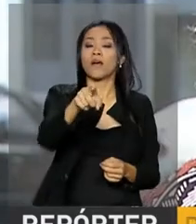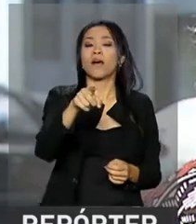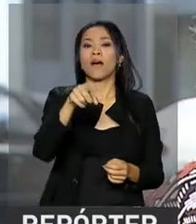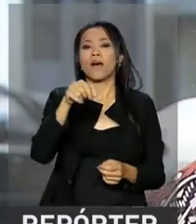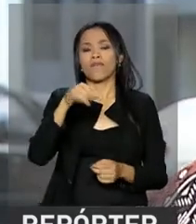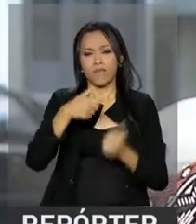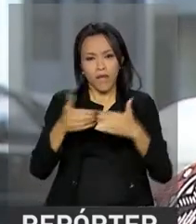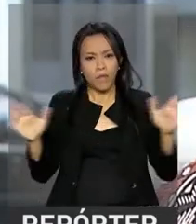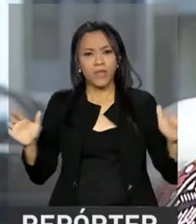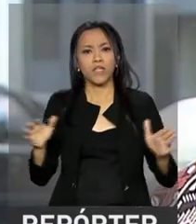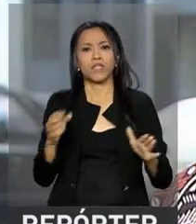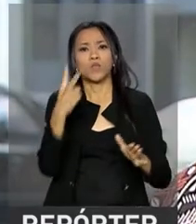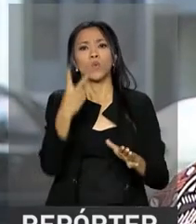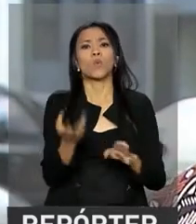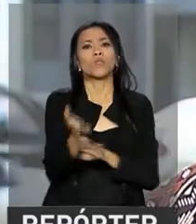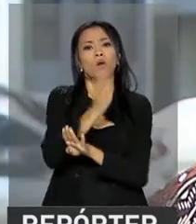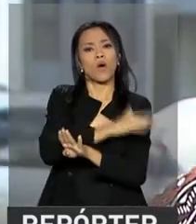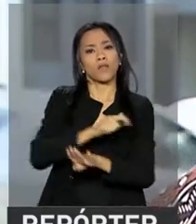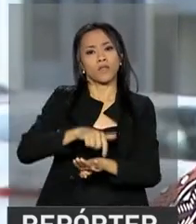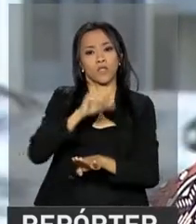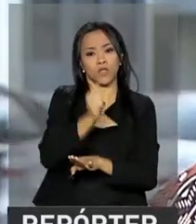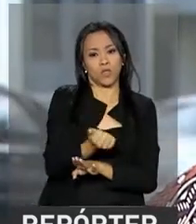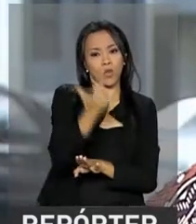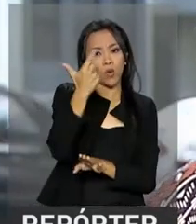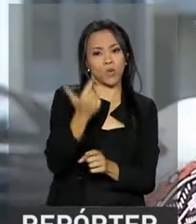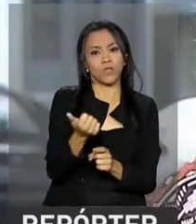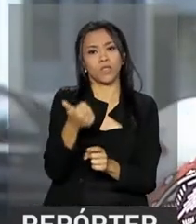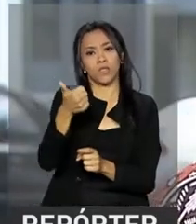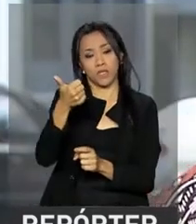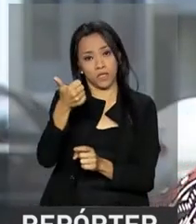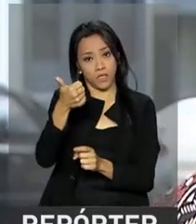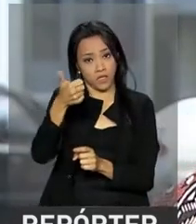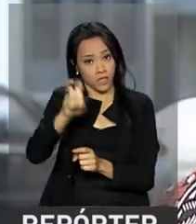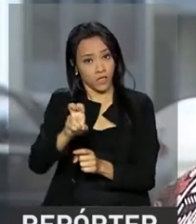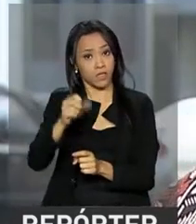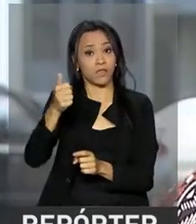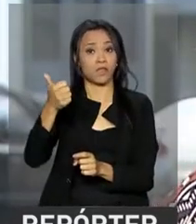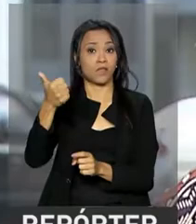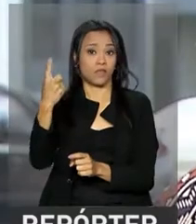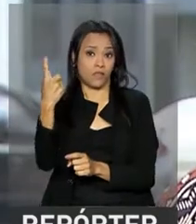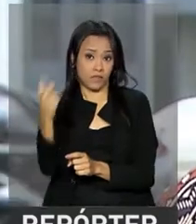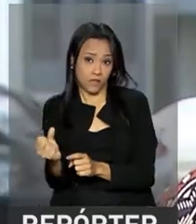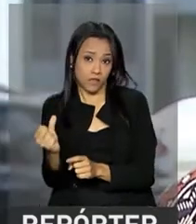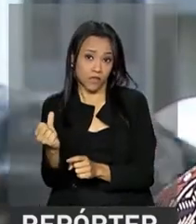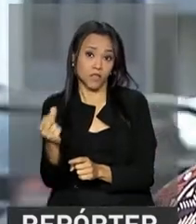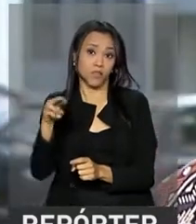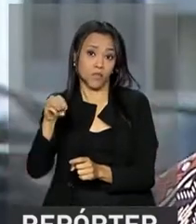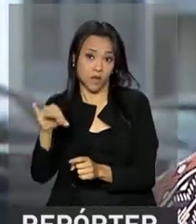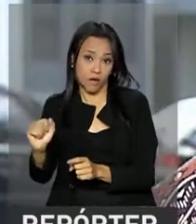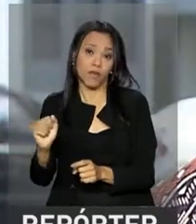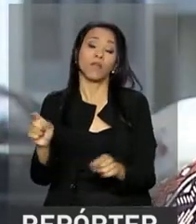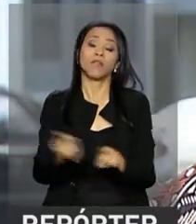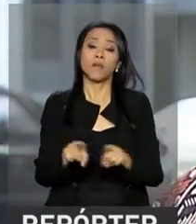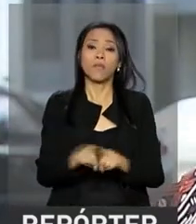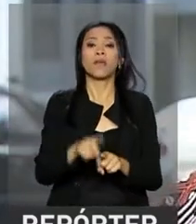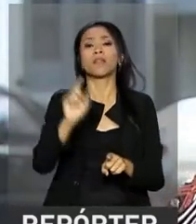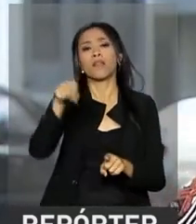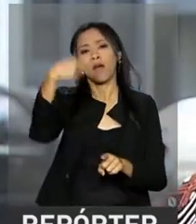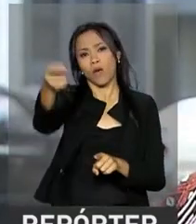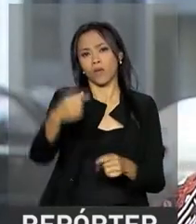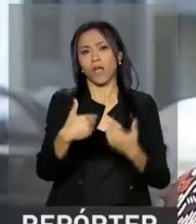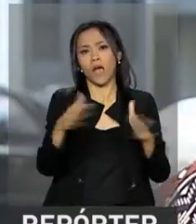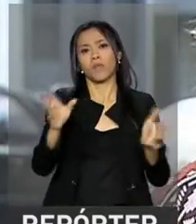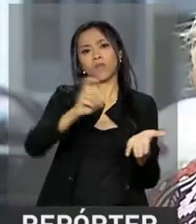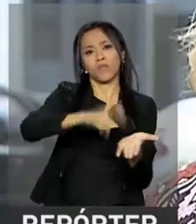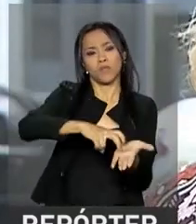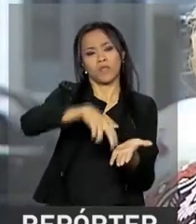da Caixa vão abrir 2 horas mais cedo nos dias 12, 15 e 16 de maio. No próximo sábado, as agências também abrem mais cedo, das 9